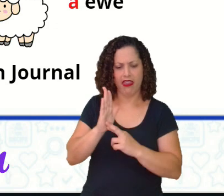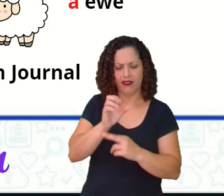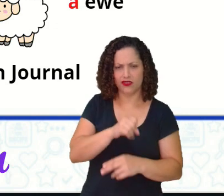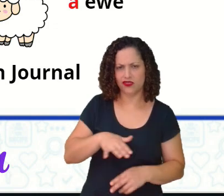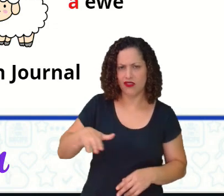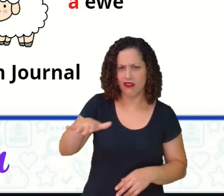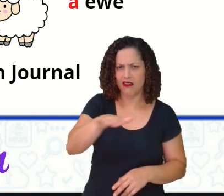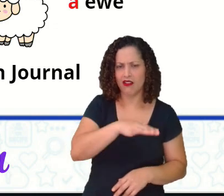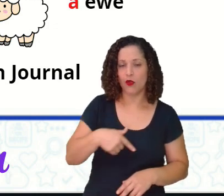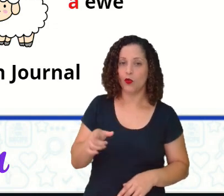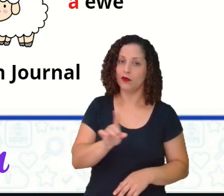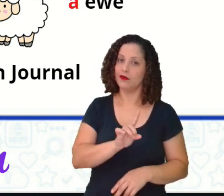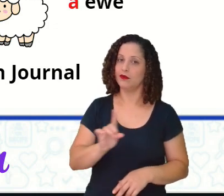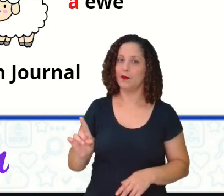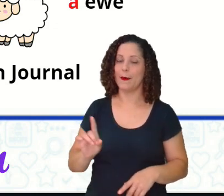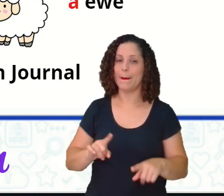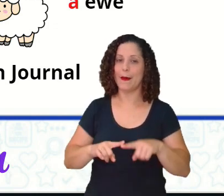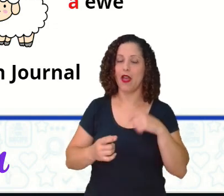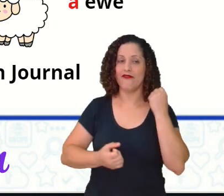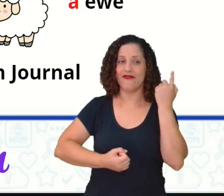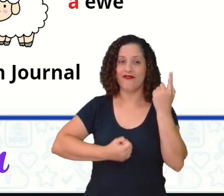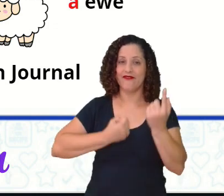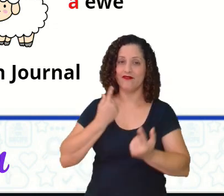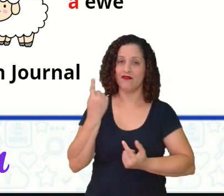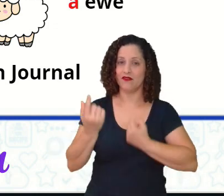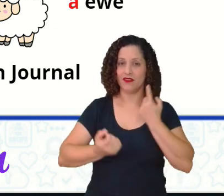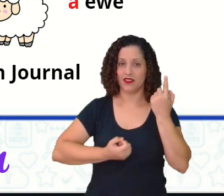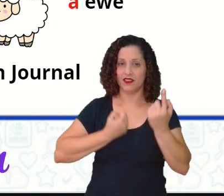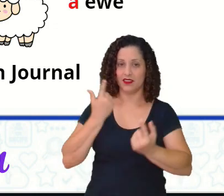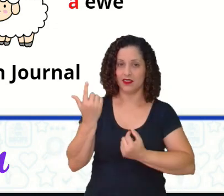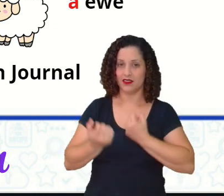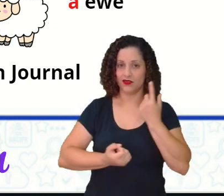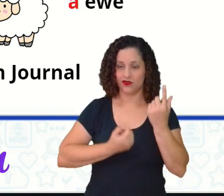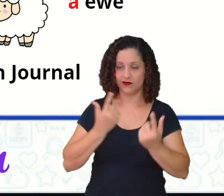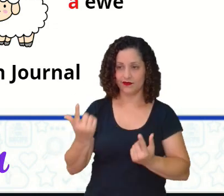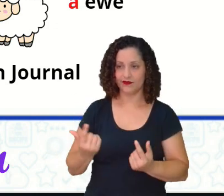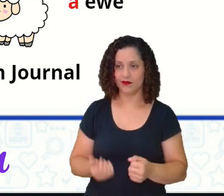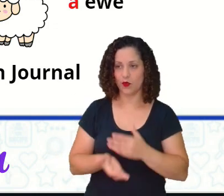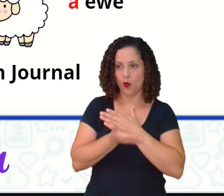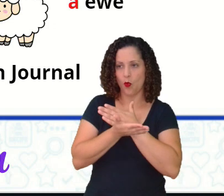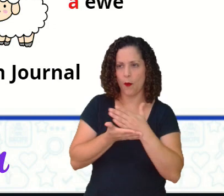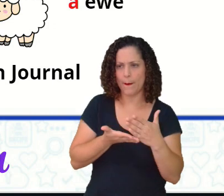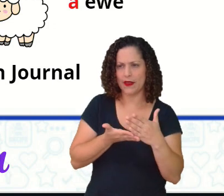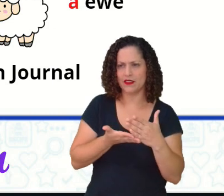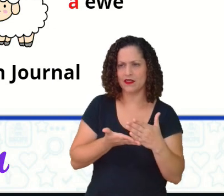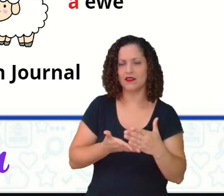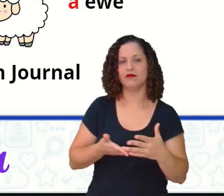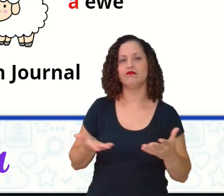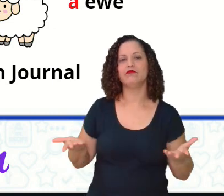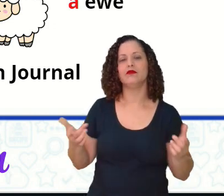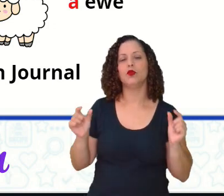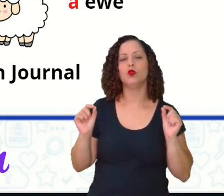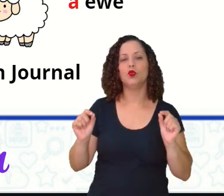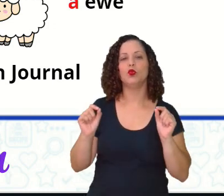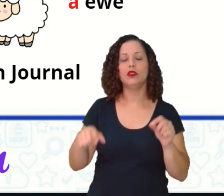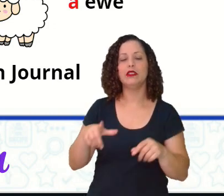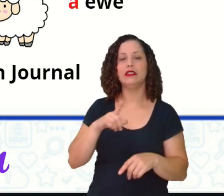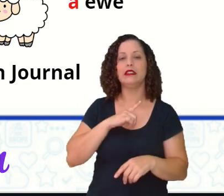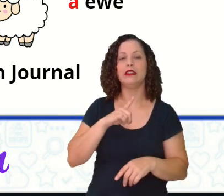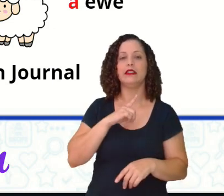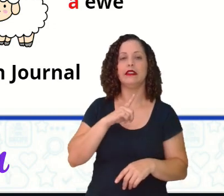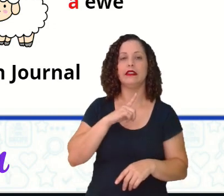é geralmente. Então, quando ou iniciam por one, tá? Então, eles vão ter som